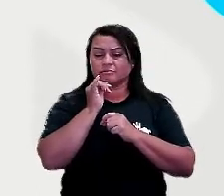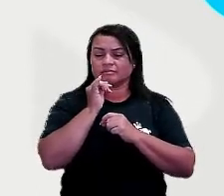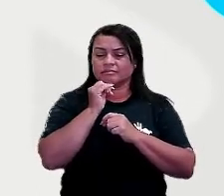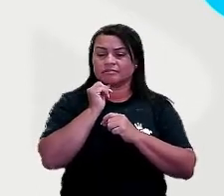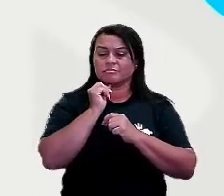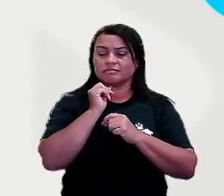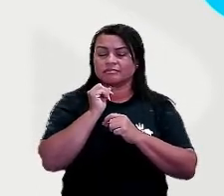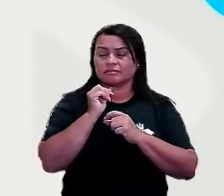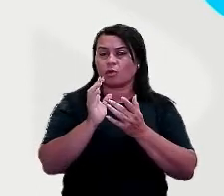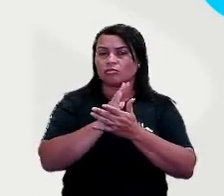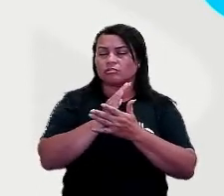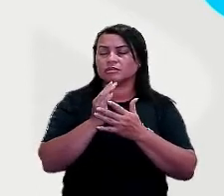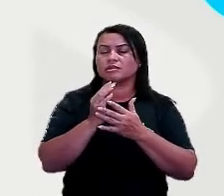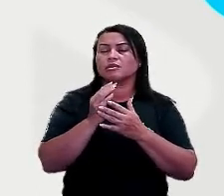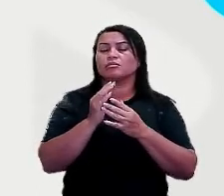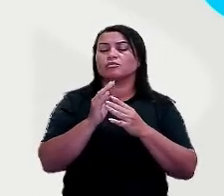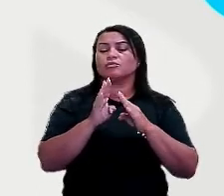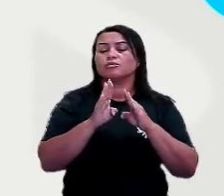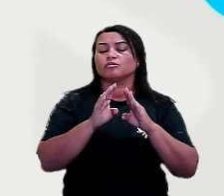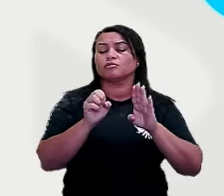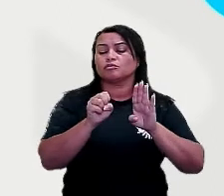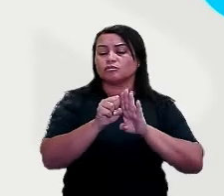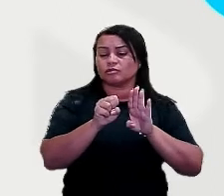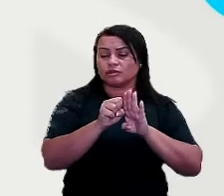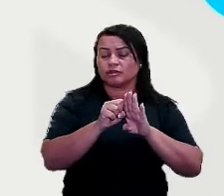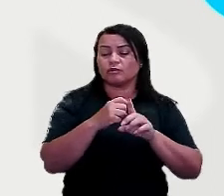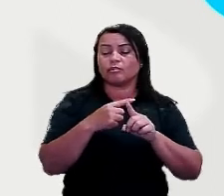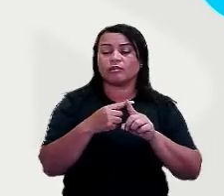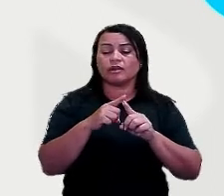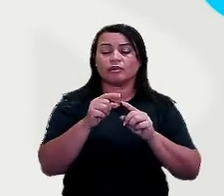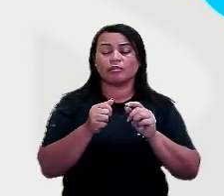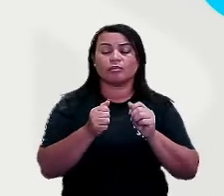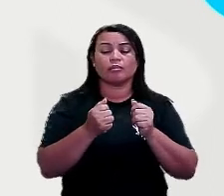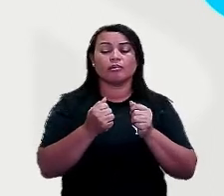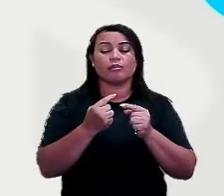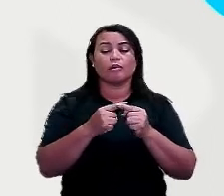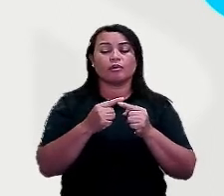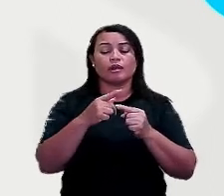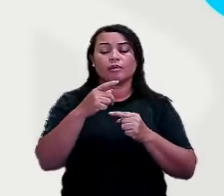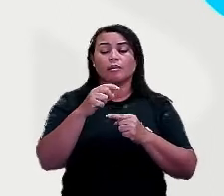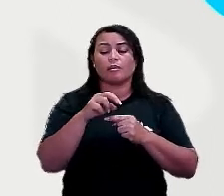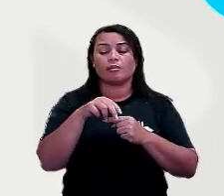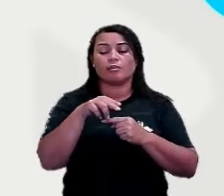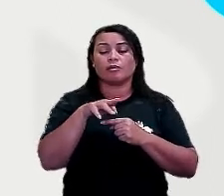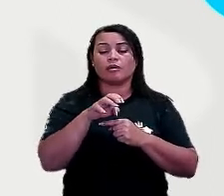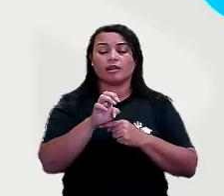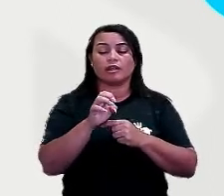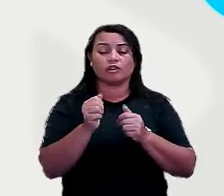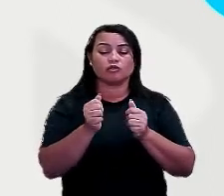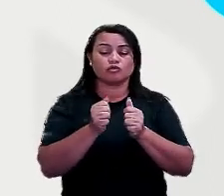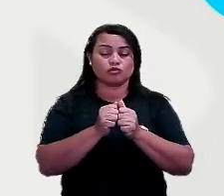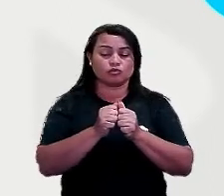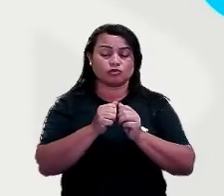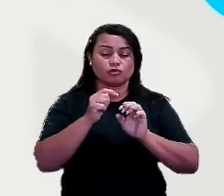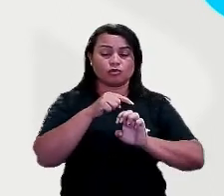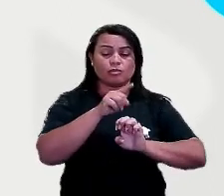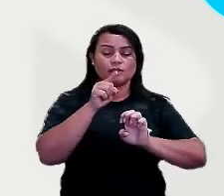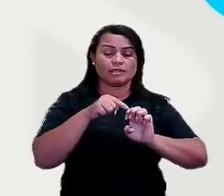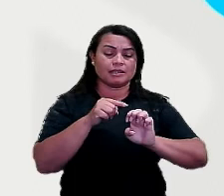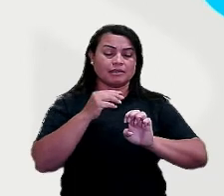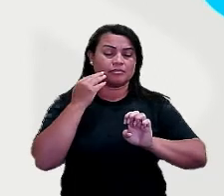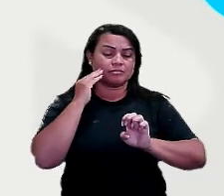usado como um substantivo? Esse daí foi usado, que é o porquê junto com acento. ele foi colocado como